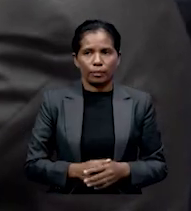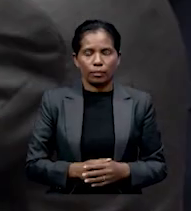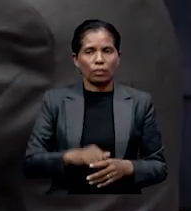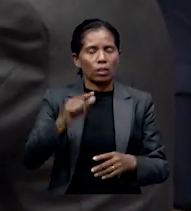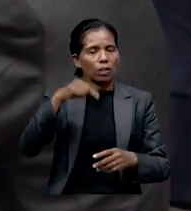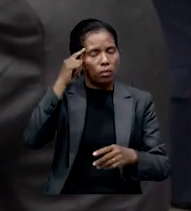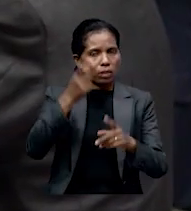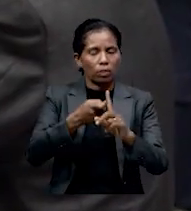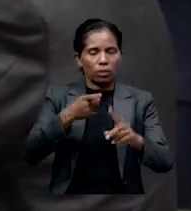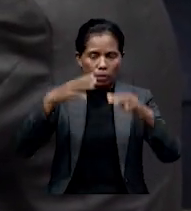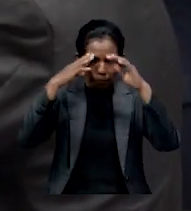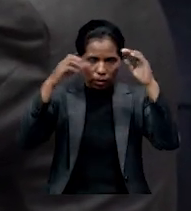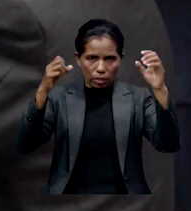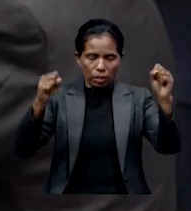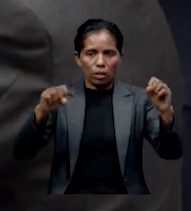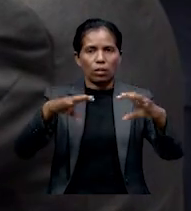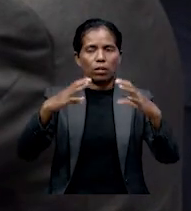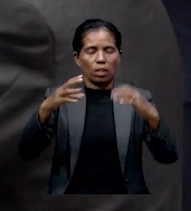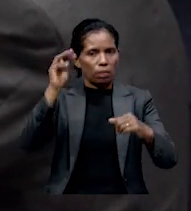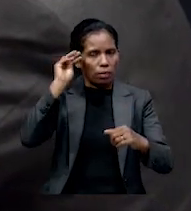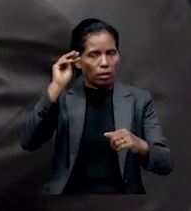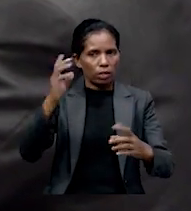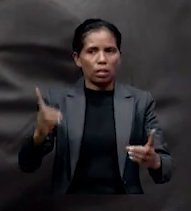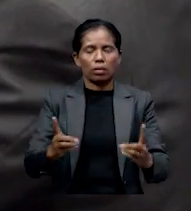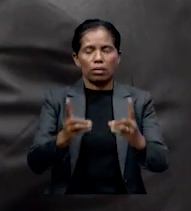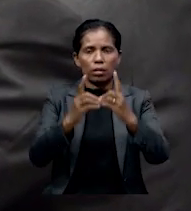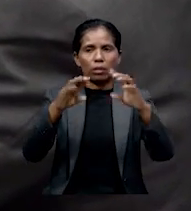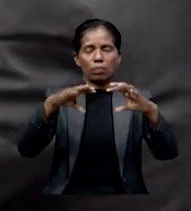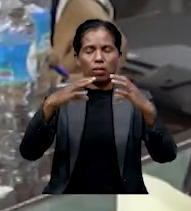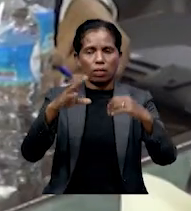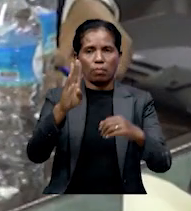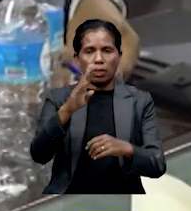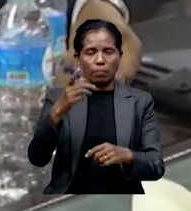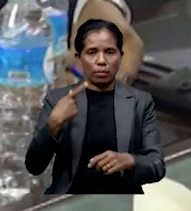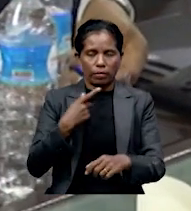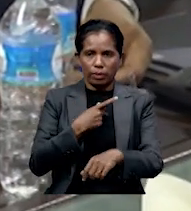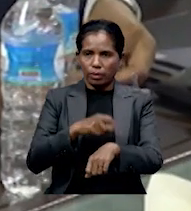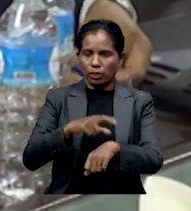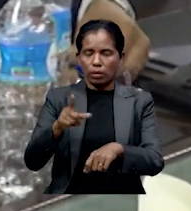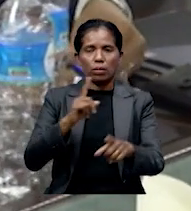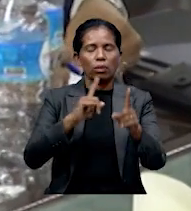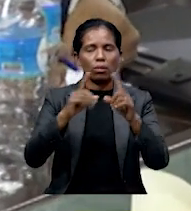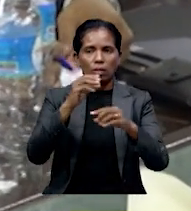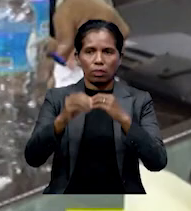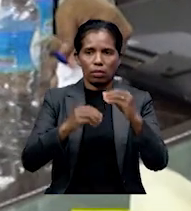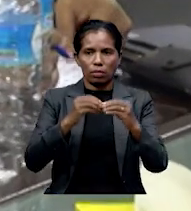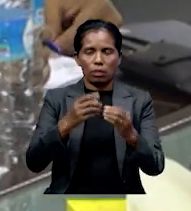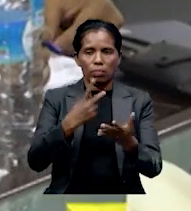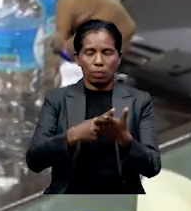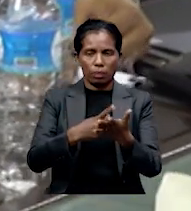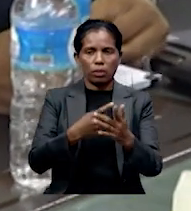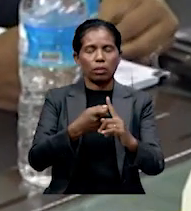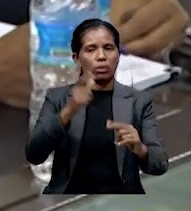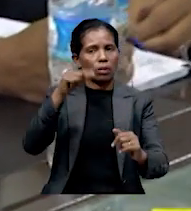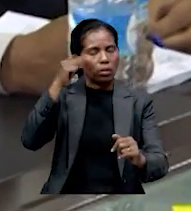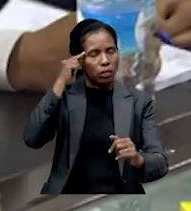Governo li husi presidência Conselho Ministro, audiência ho Comissão B Parlamento Nacional, ho di halo explicação kono ba proposta husi governo